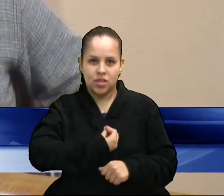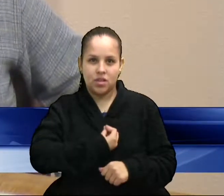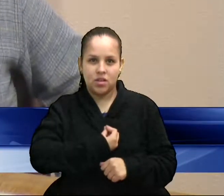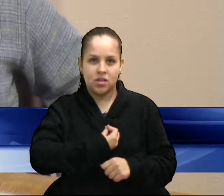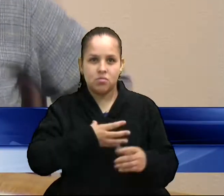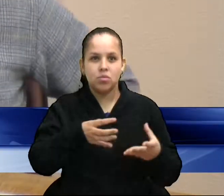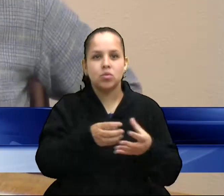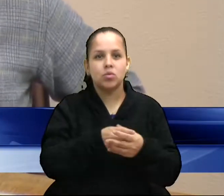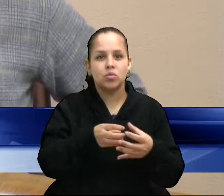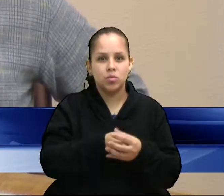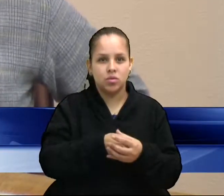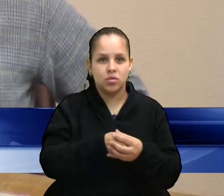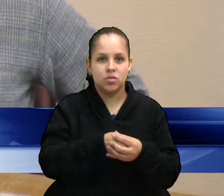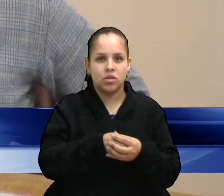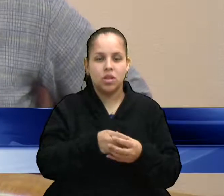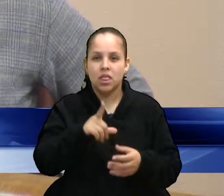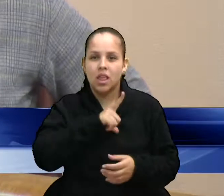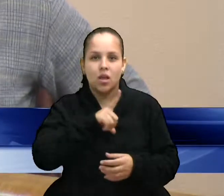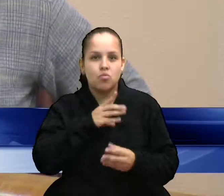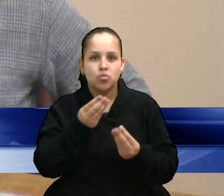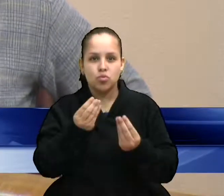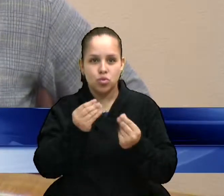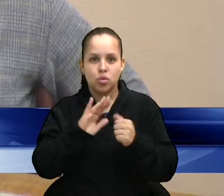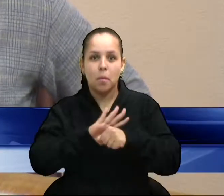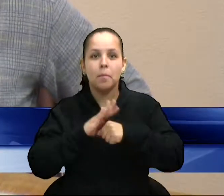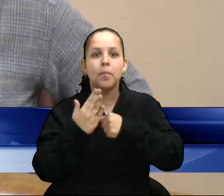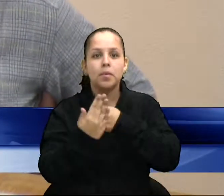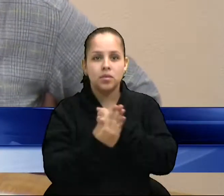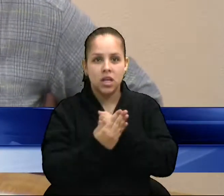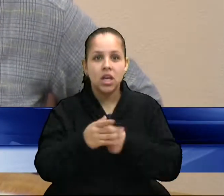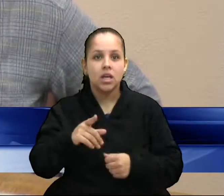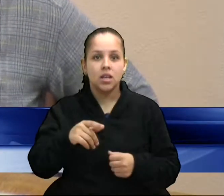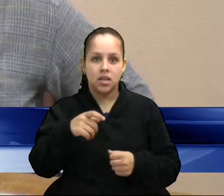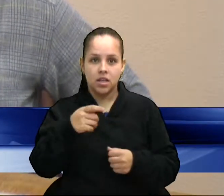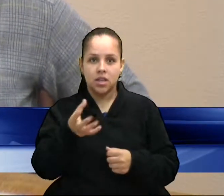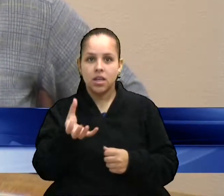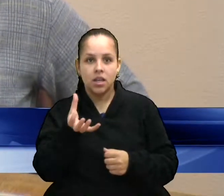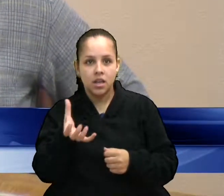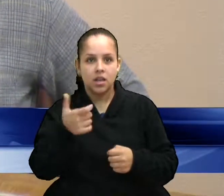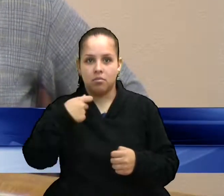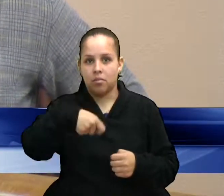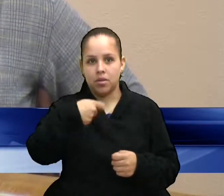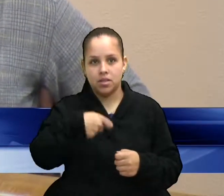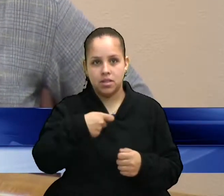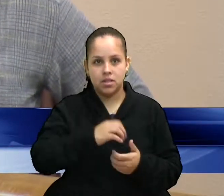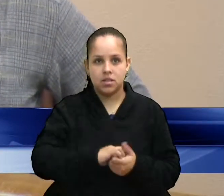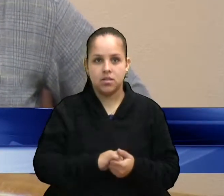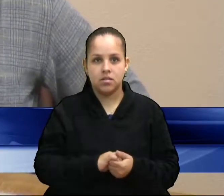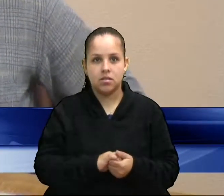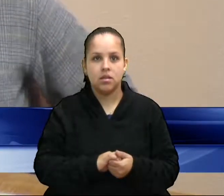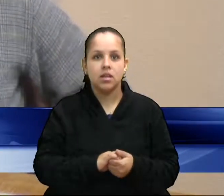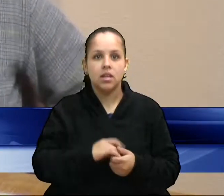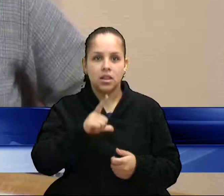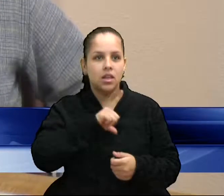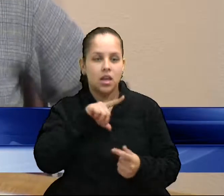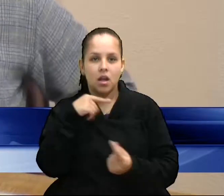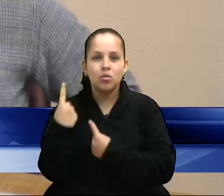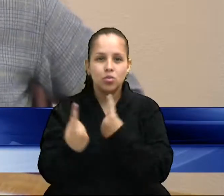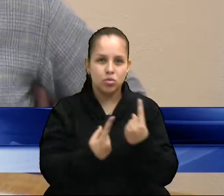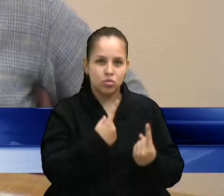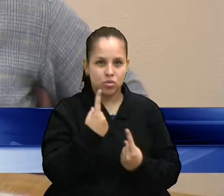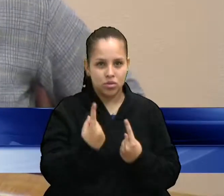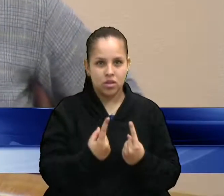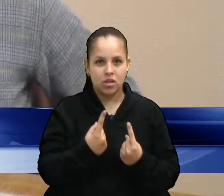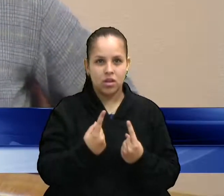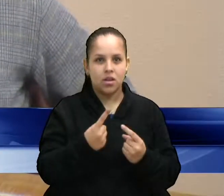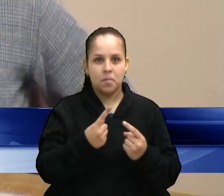população. São diversos bairros e presidentes de bairros que têm a demanda desse serviço. Estão aqui alguns deles, bem